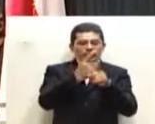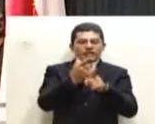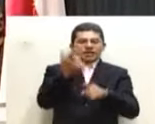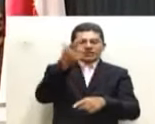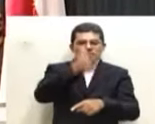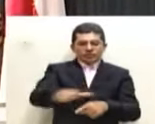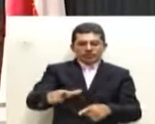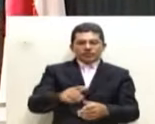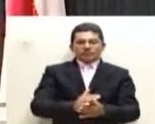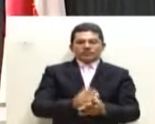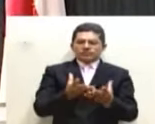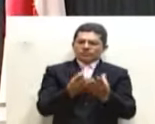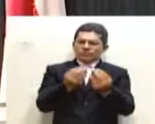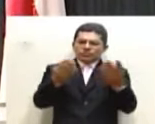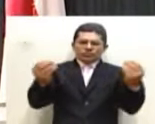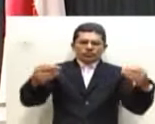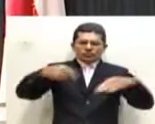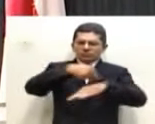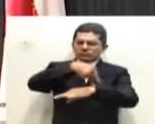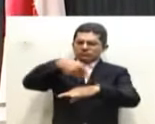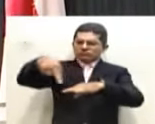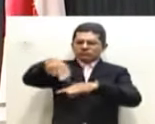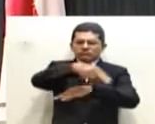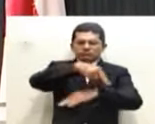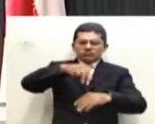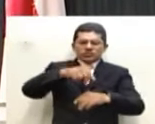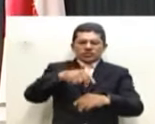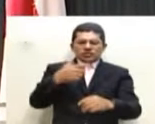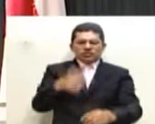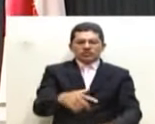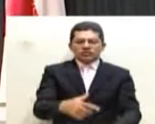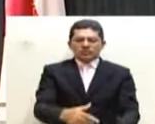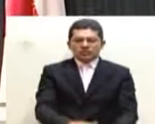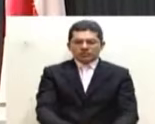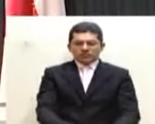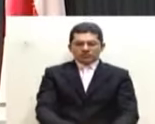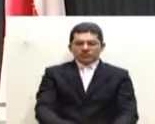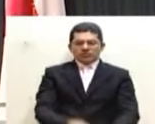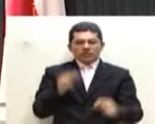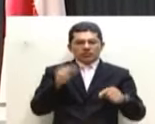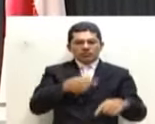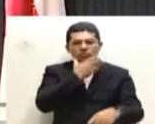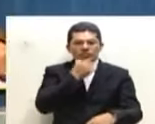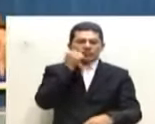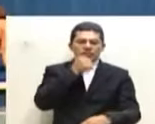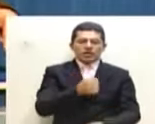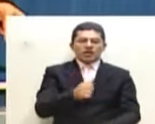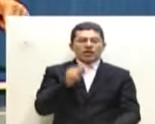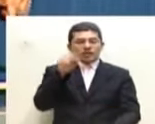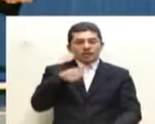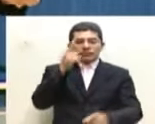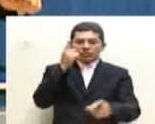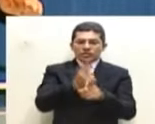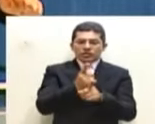encontraremos muitas vezes nessa caminhada. E não há um homem, uma mulher desta casa